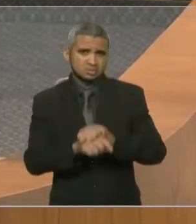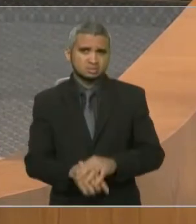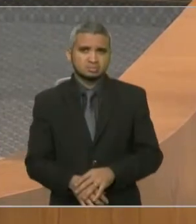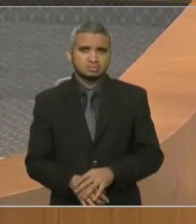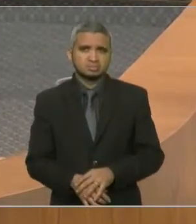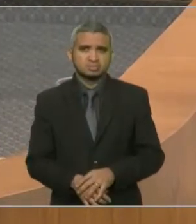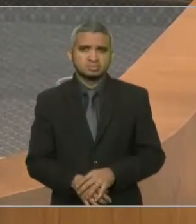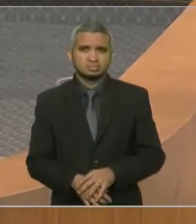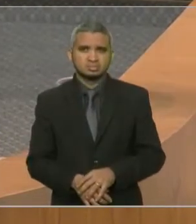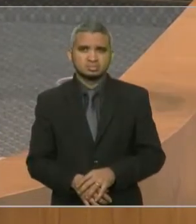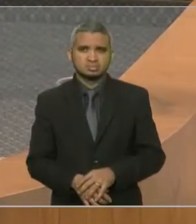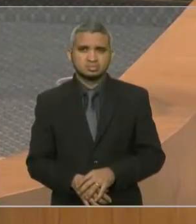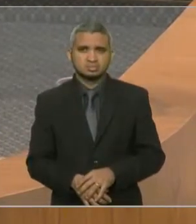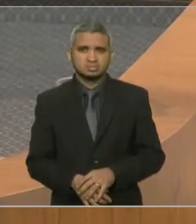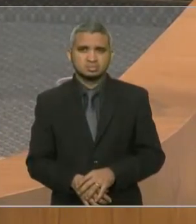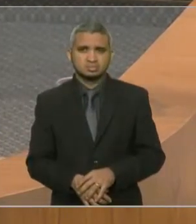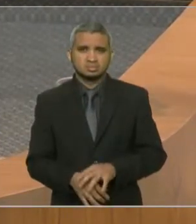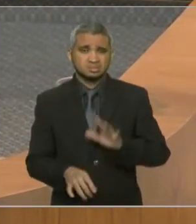que é inócua